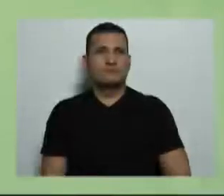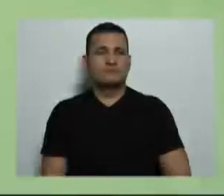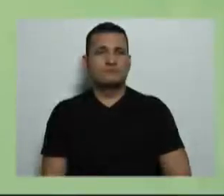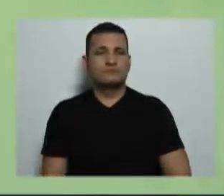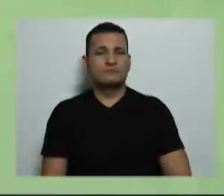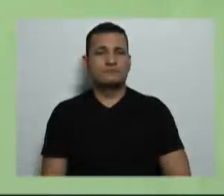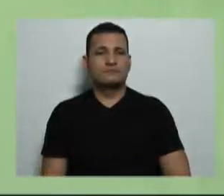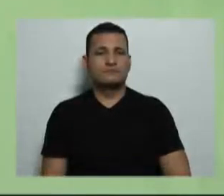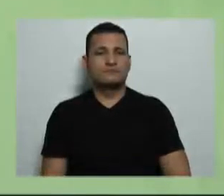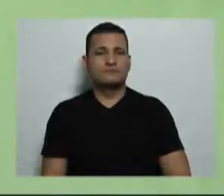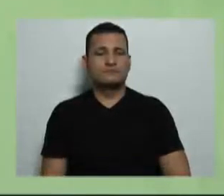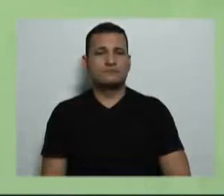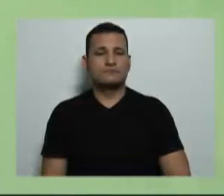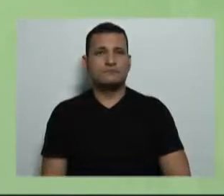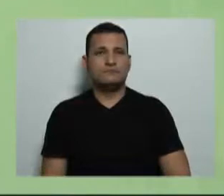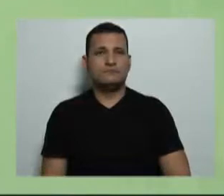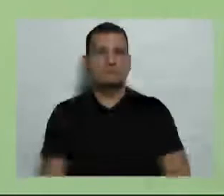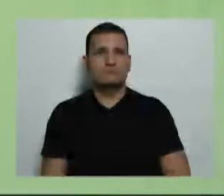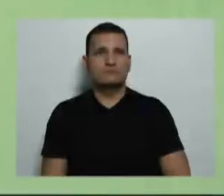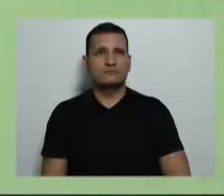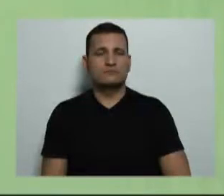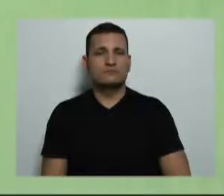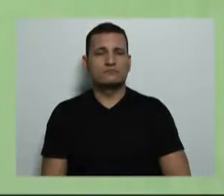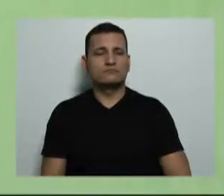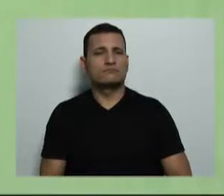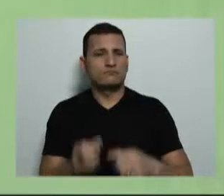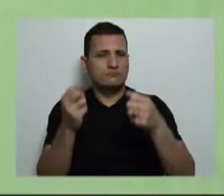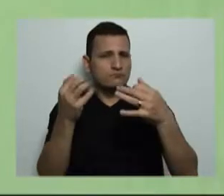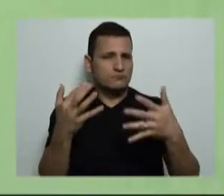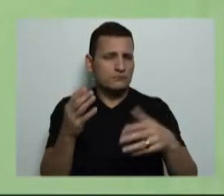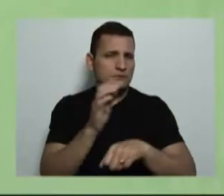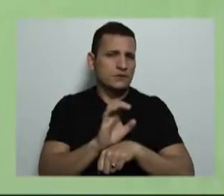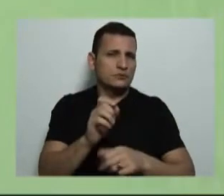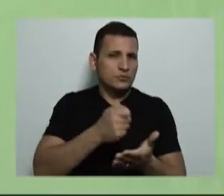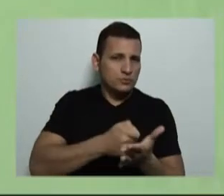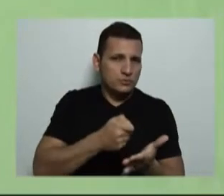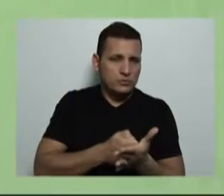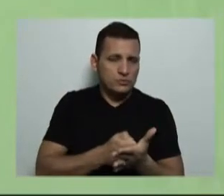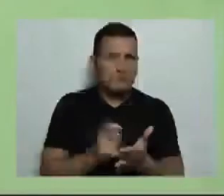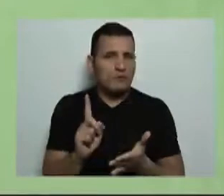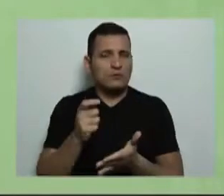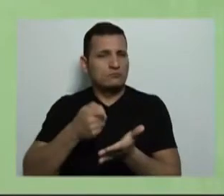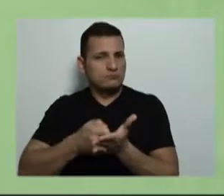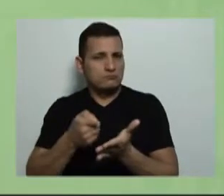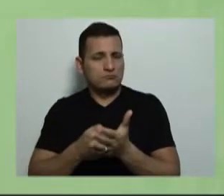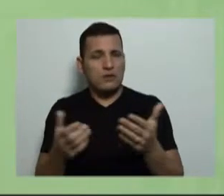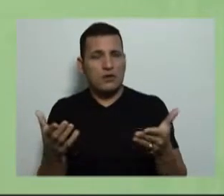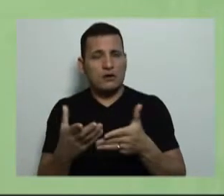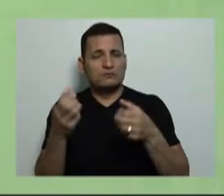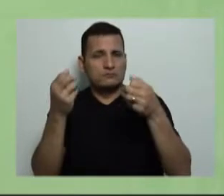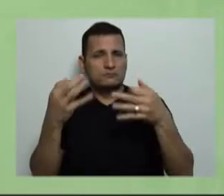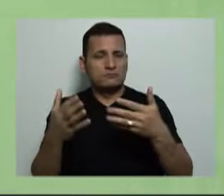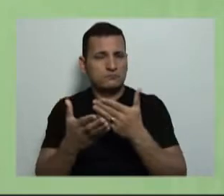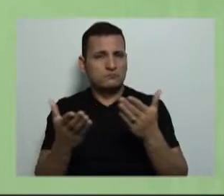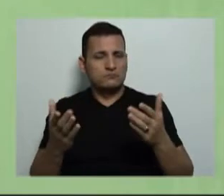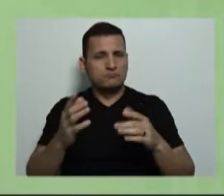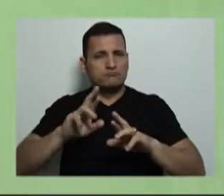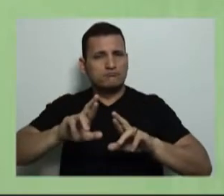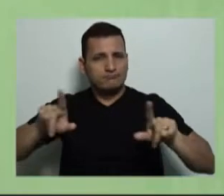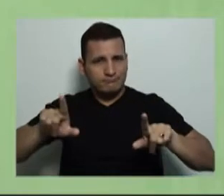Prosseguindo aí, pessoal. A gente falou de estágio obrigatório e não obrigatório. Agora eu gostaria de explicar para vocês aí a